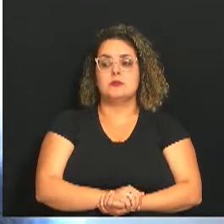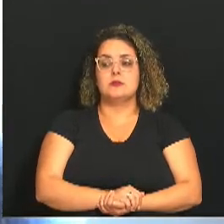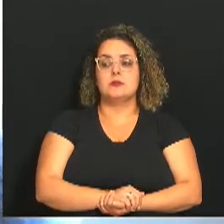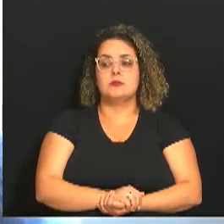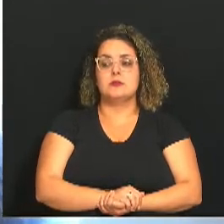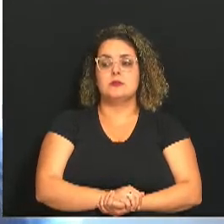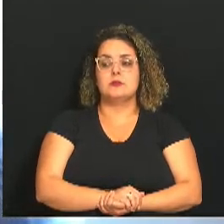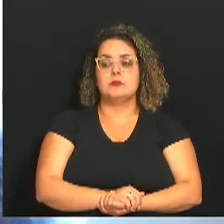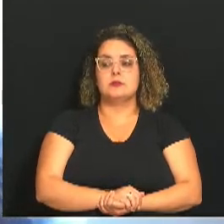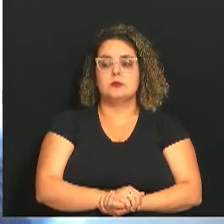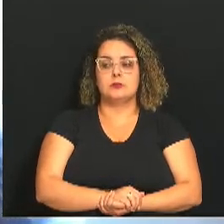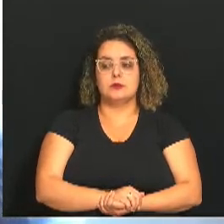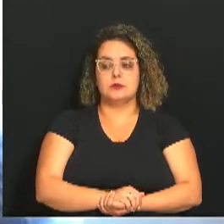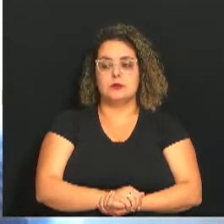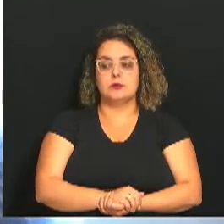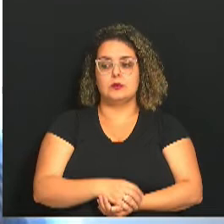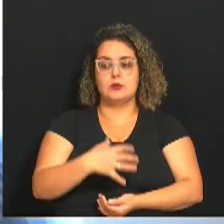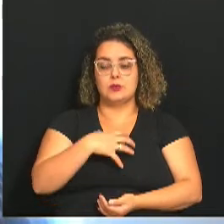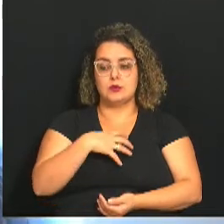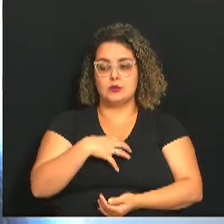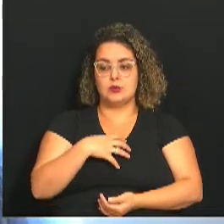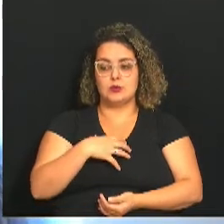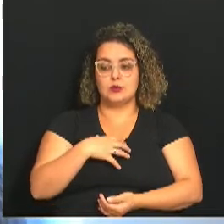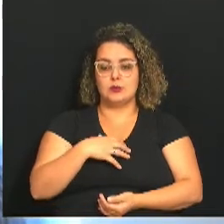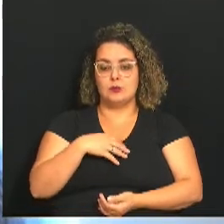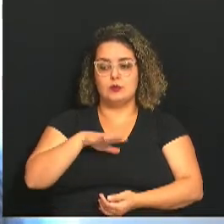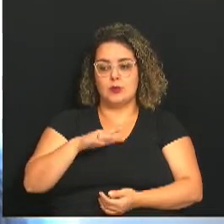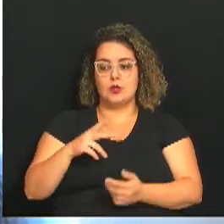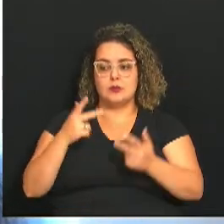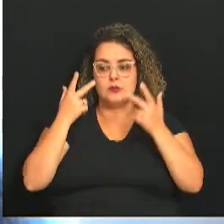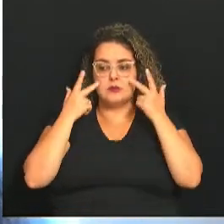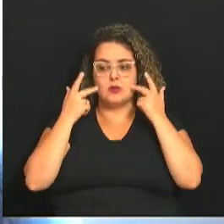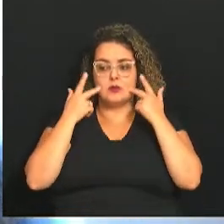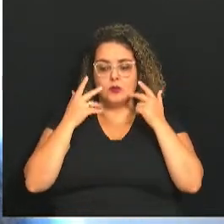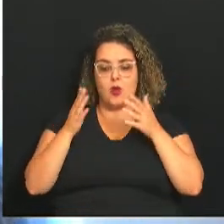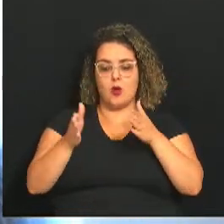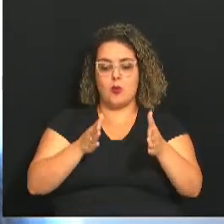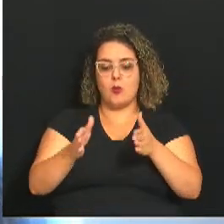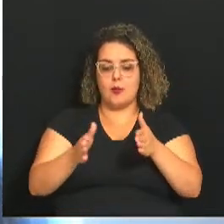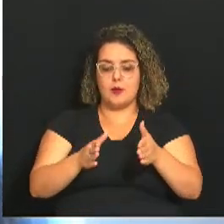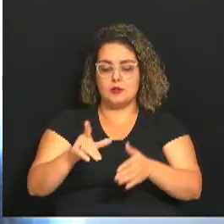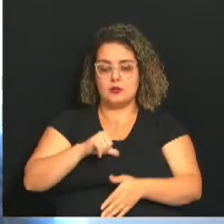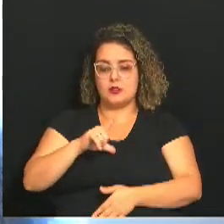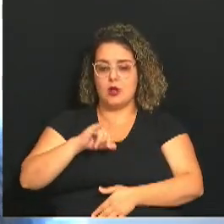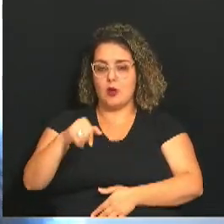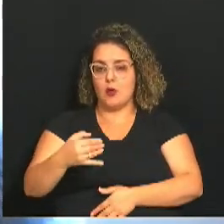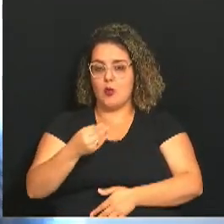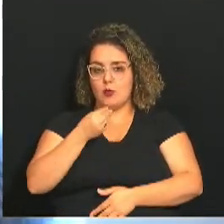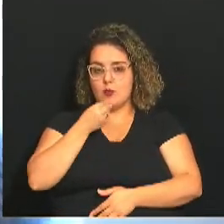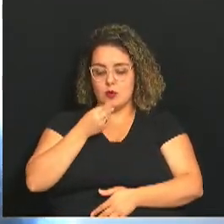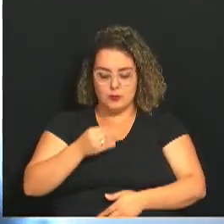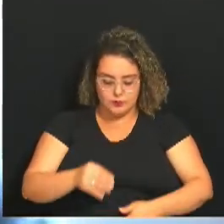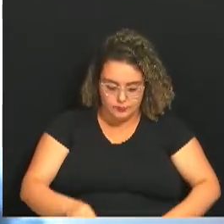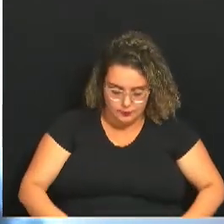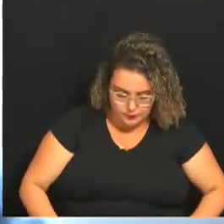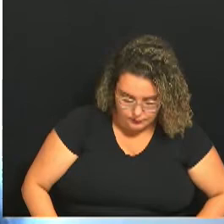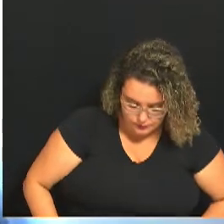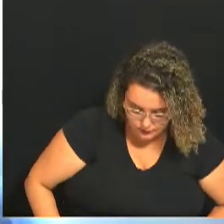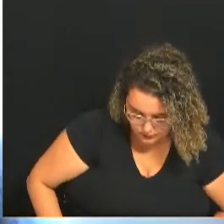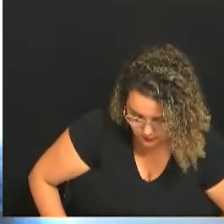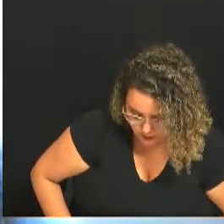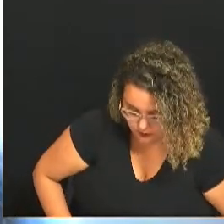mais esporádica. Em alguns momentos, né, a gente tem a oportunidade, somos convidados a falar